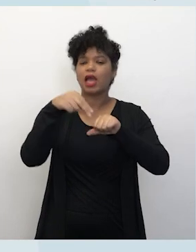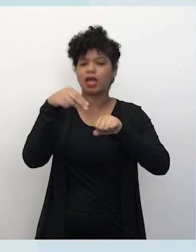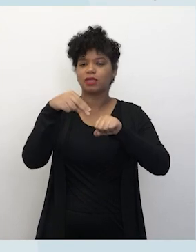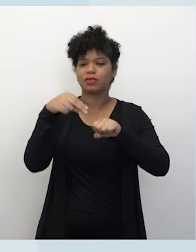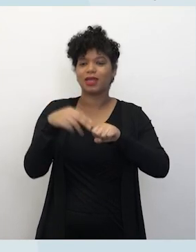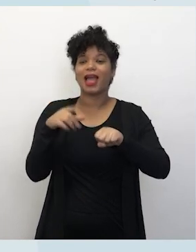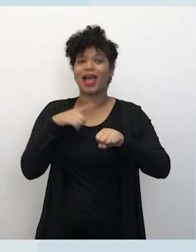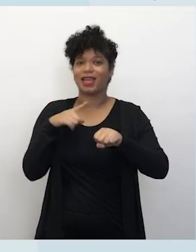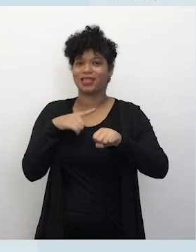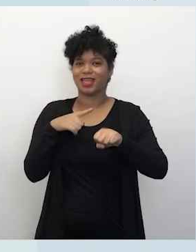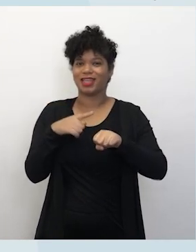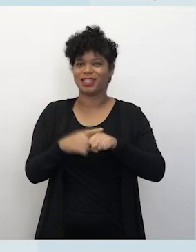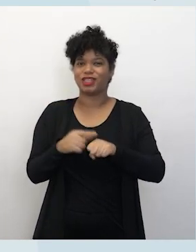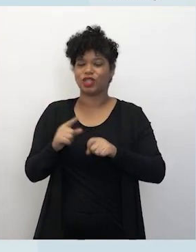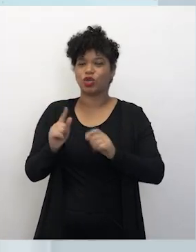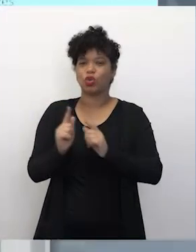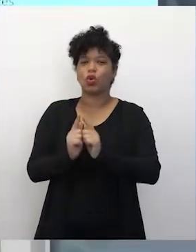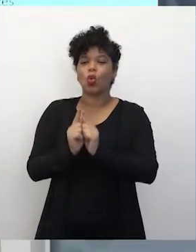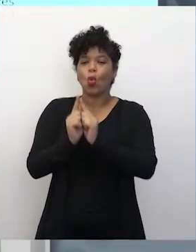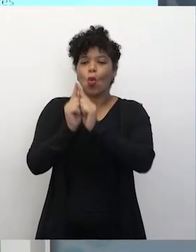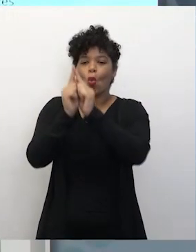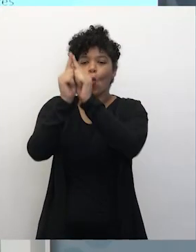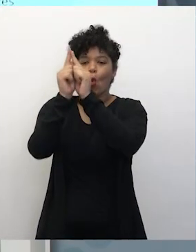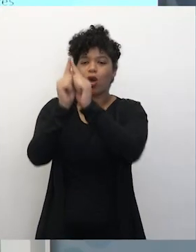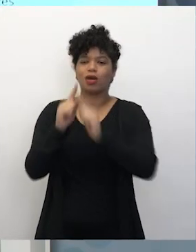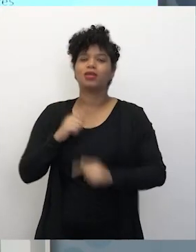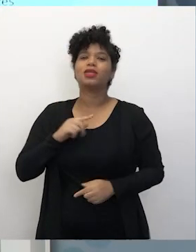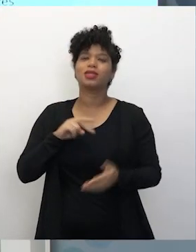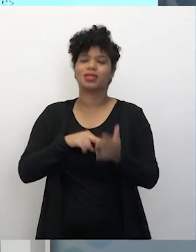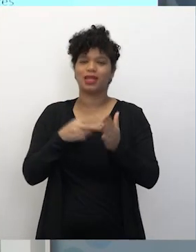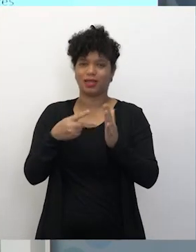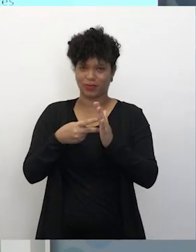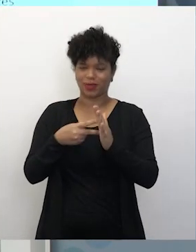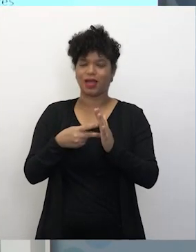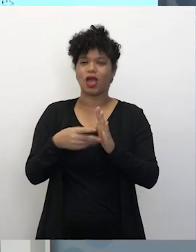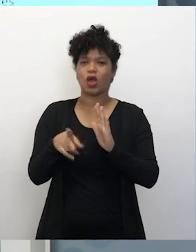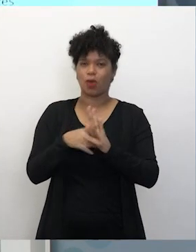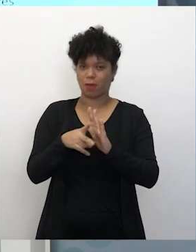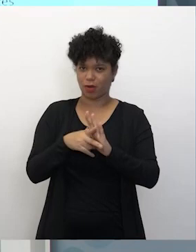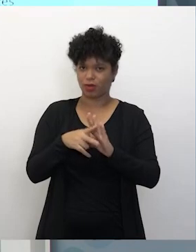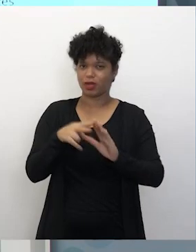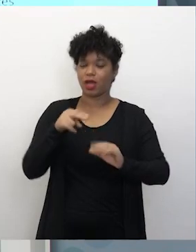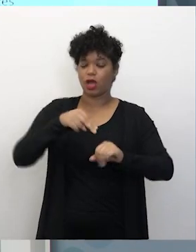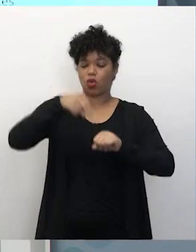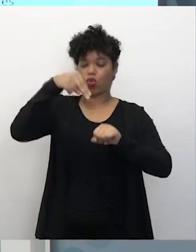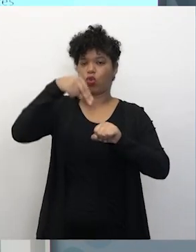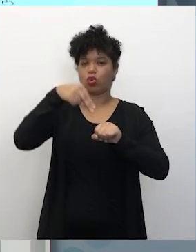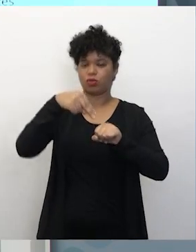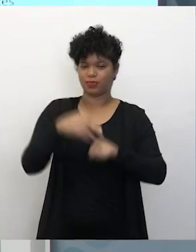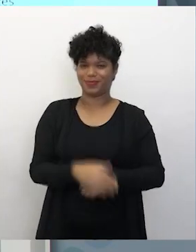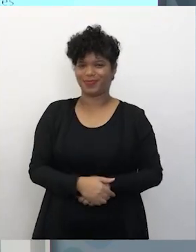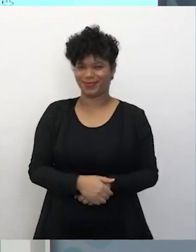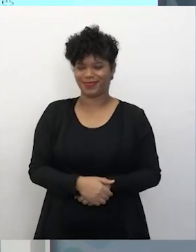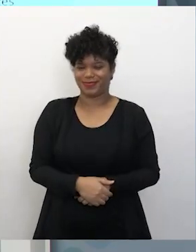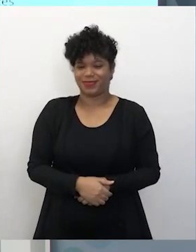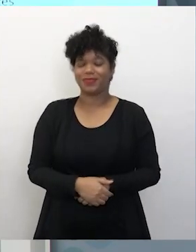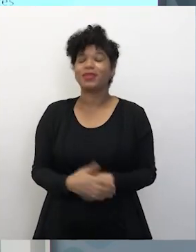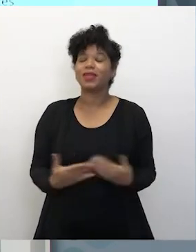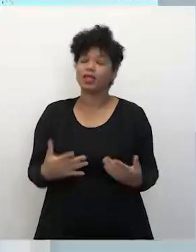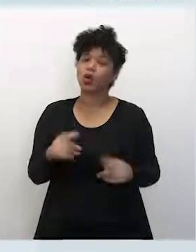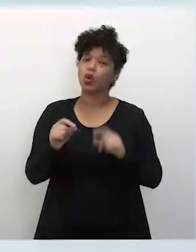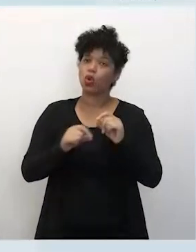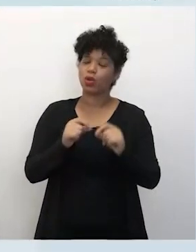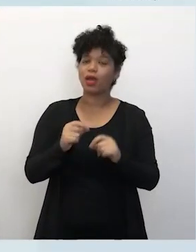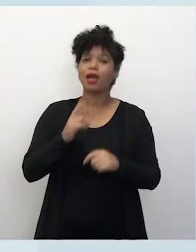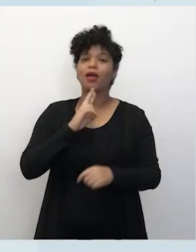foguetinho ali, ó, para associar com a ideia da potência, é essa a ideia mesmo, tudo bem? Na prática, o que a gente tem? Que o resultado de uma